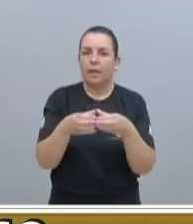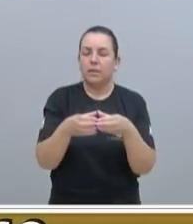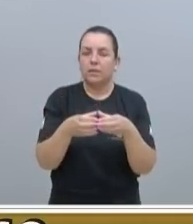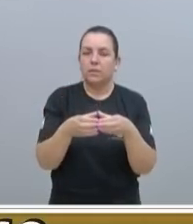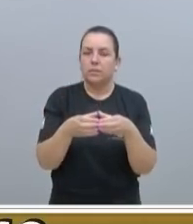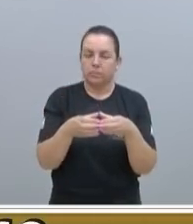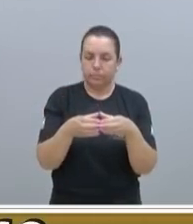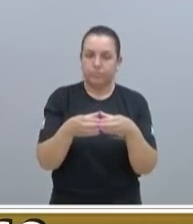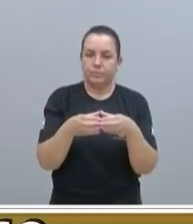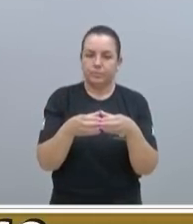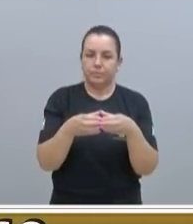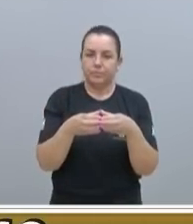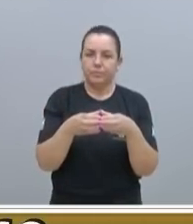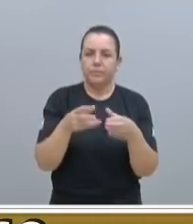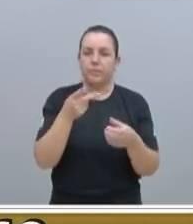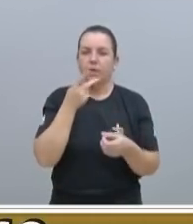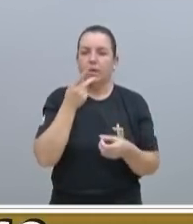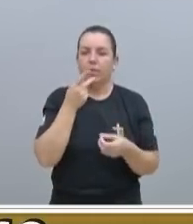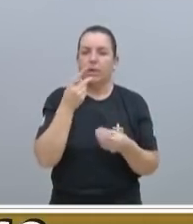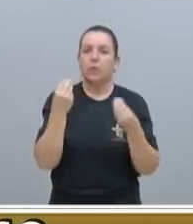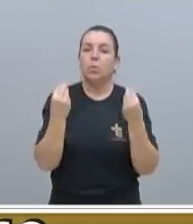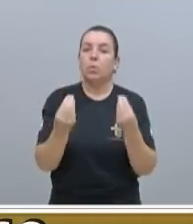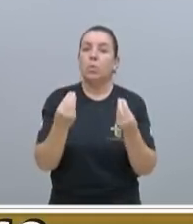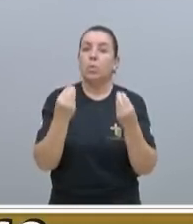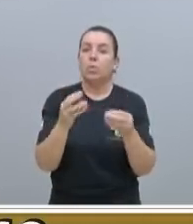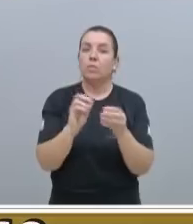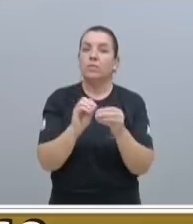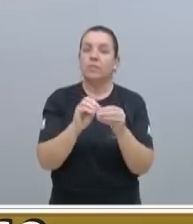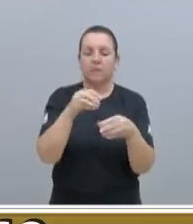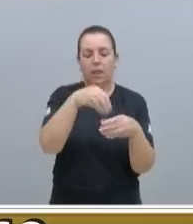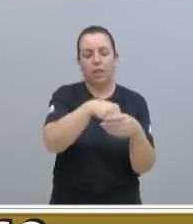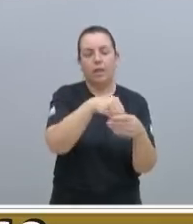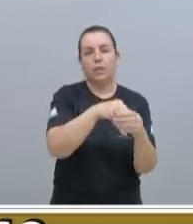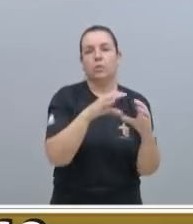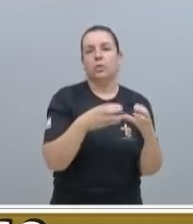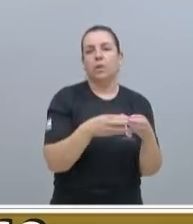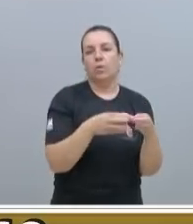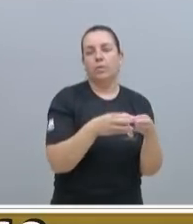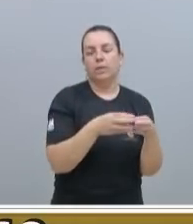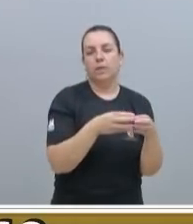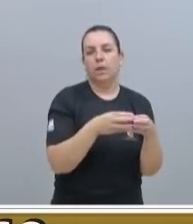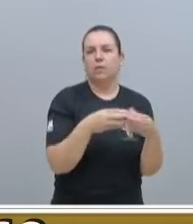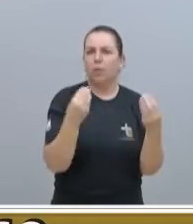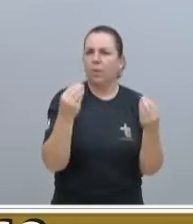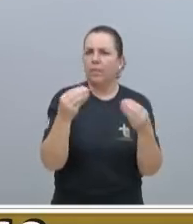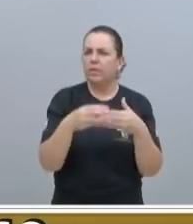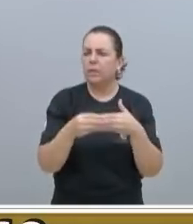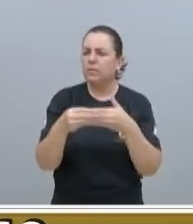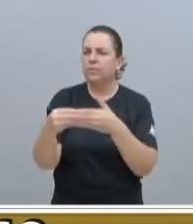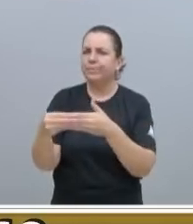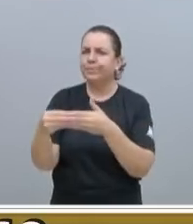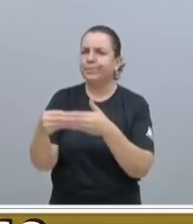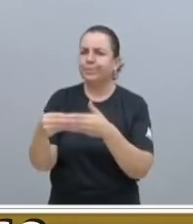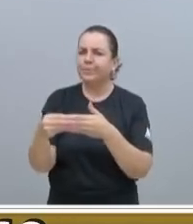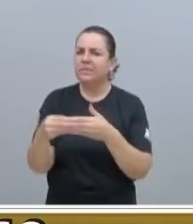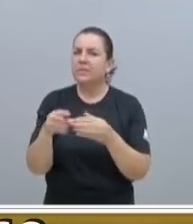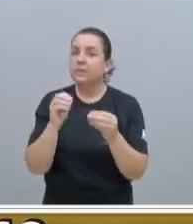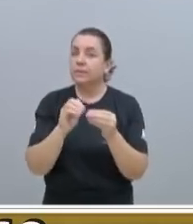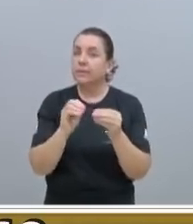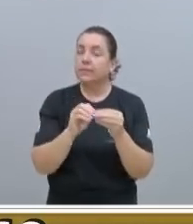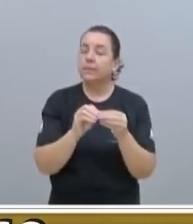está falando como agir na comunidade como você conduzir na correção